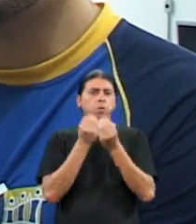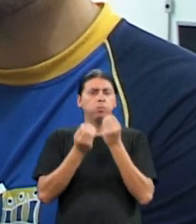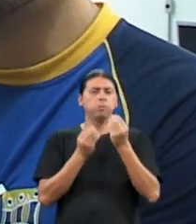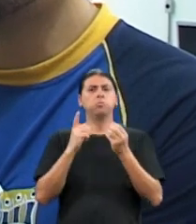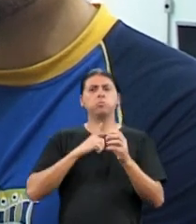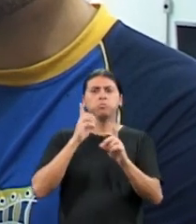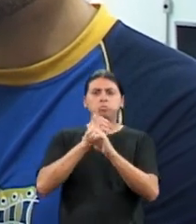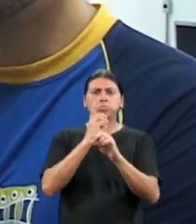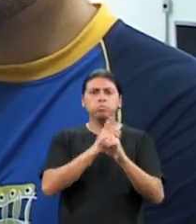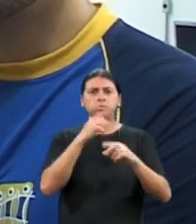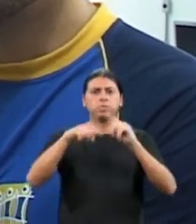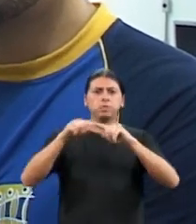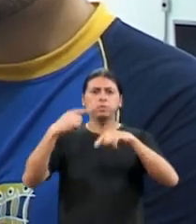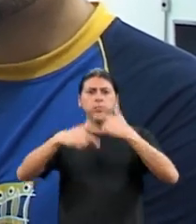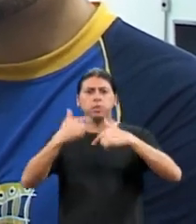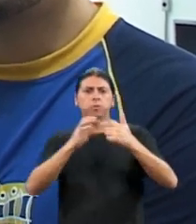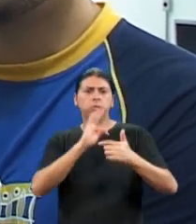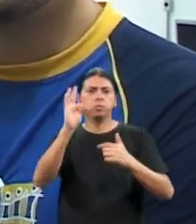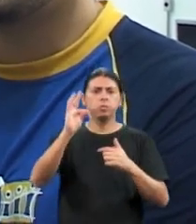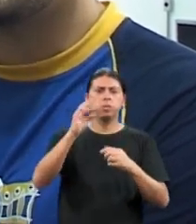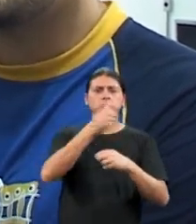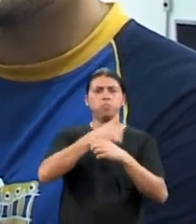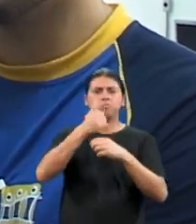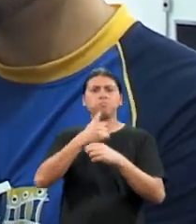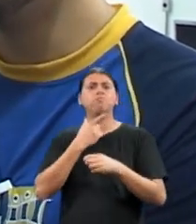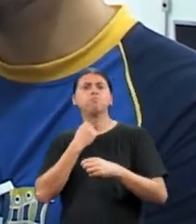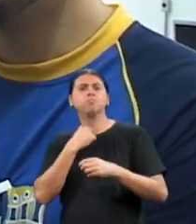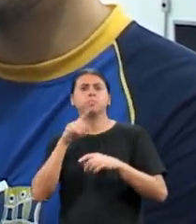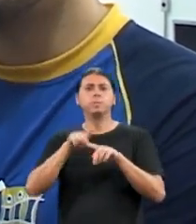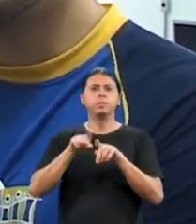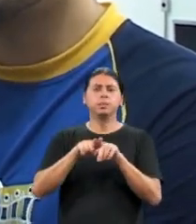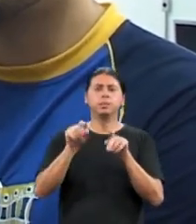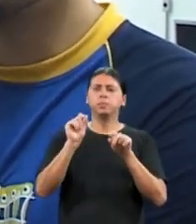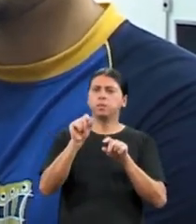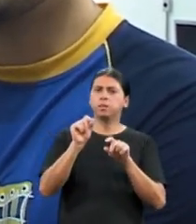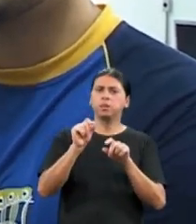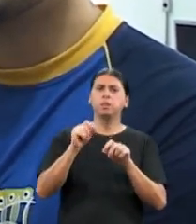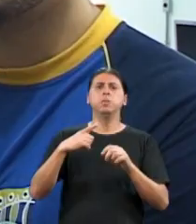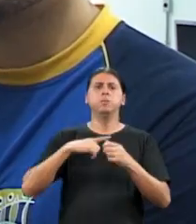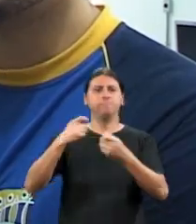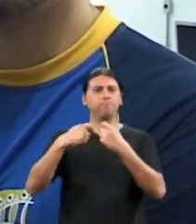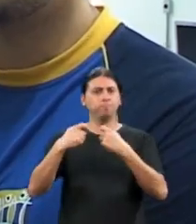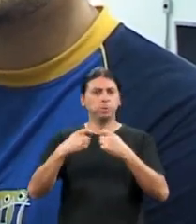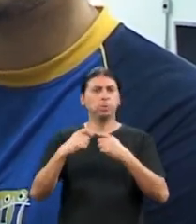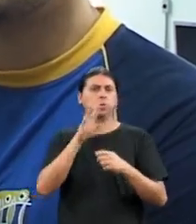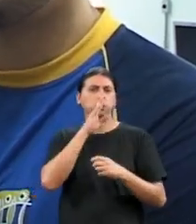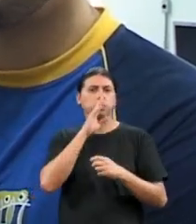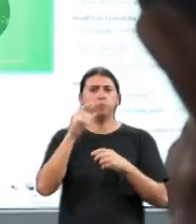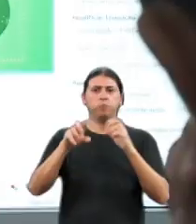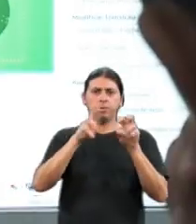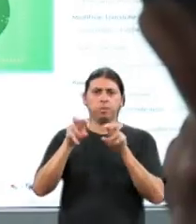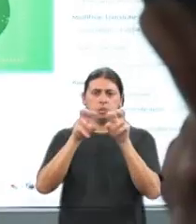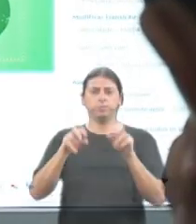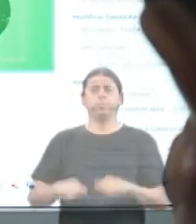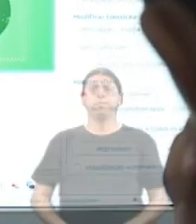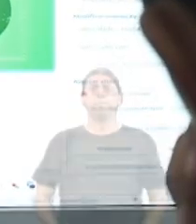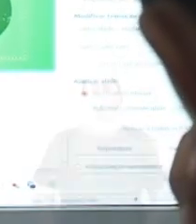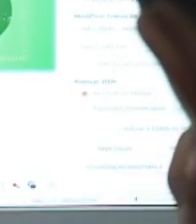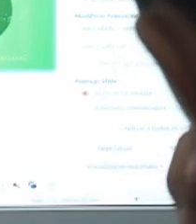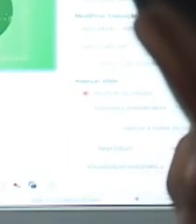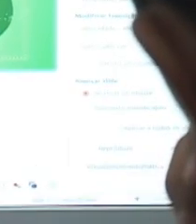um mercado de trabalho, né, o que é que eles estão exigindo, né, desse conhecimento de informática.